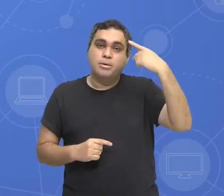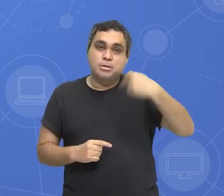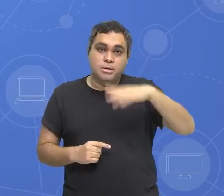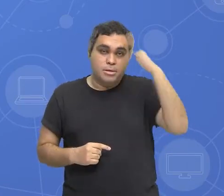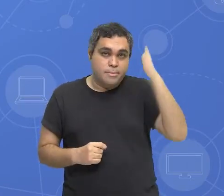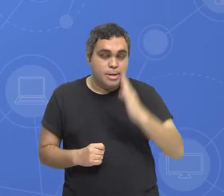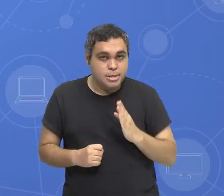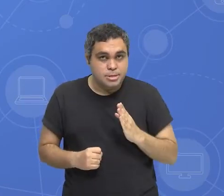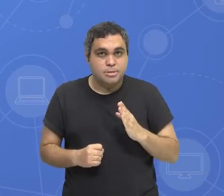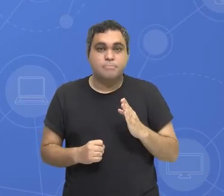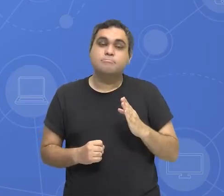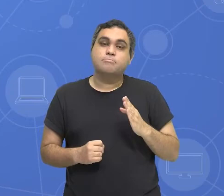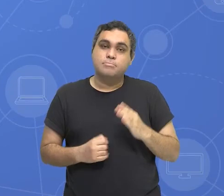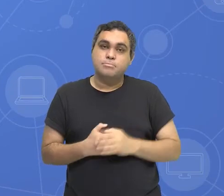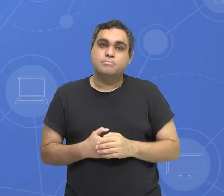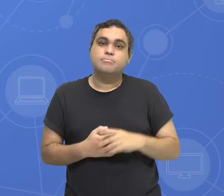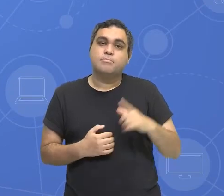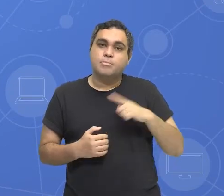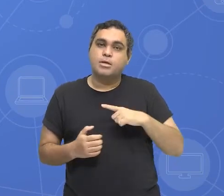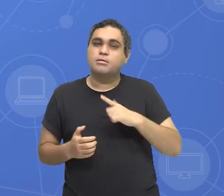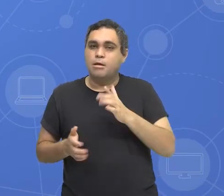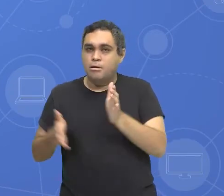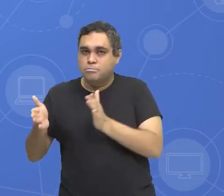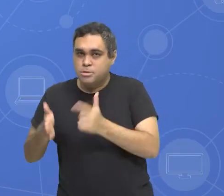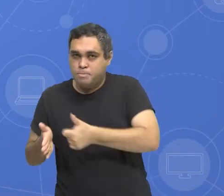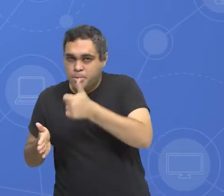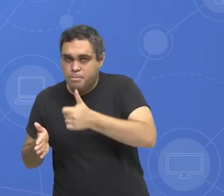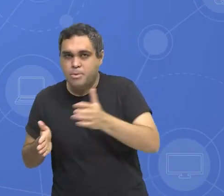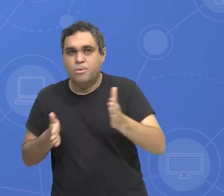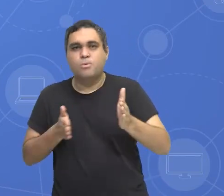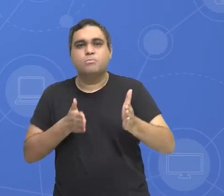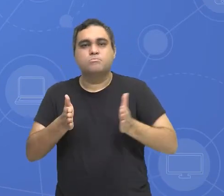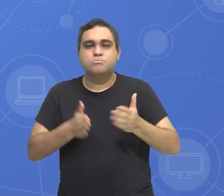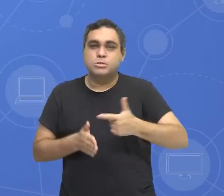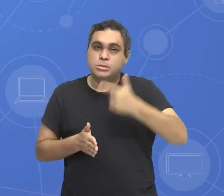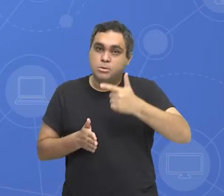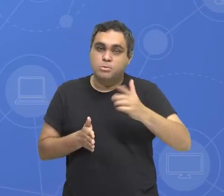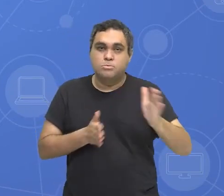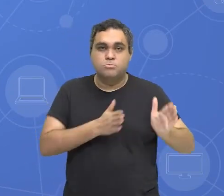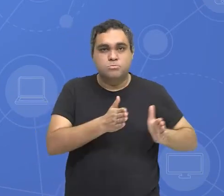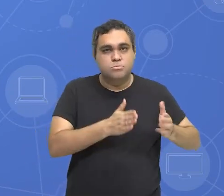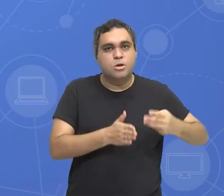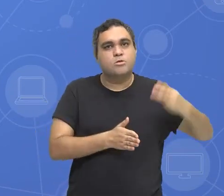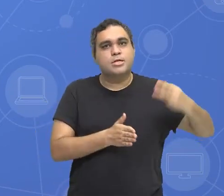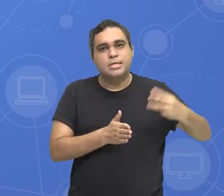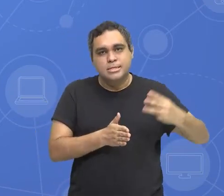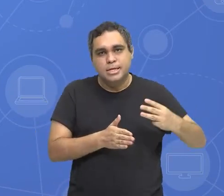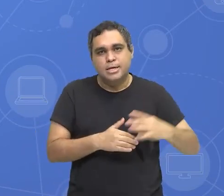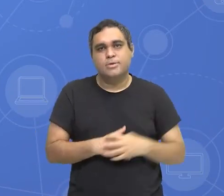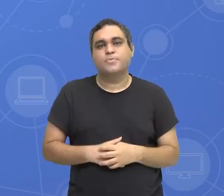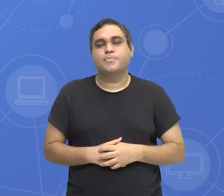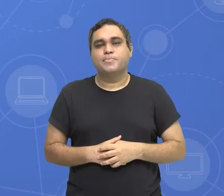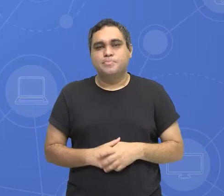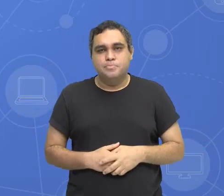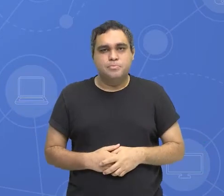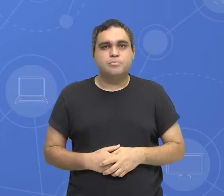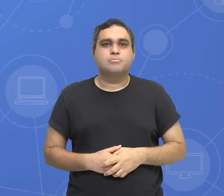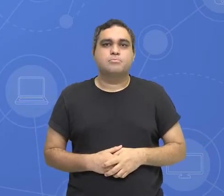país, né, vindo tanto da parte do setor primário, indo para o setor secundário, chegando até nós com o